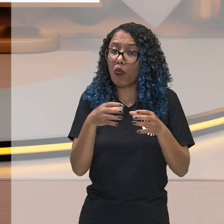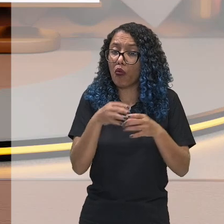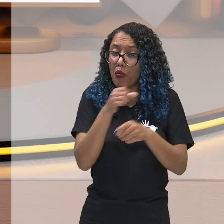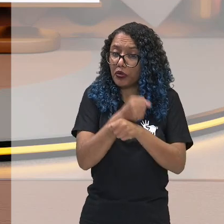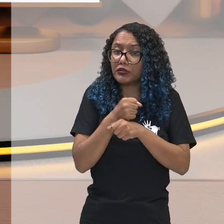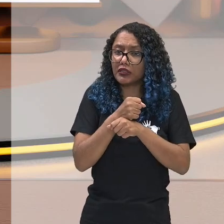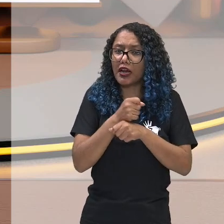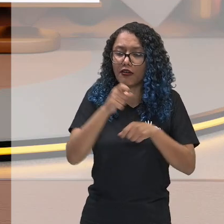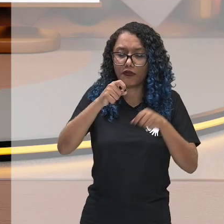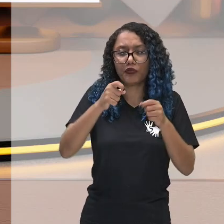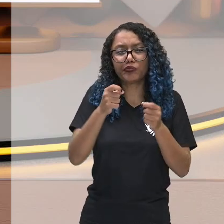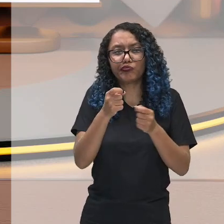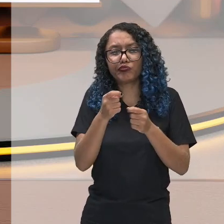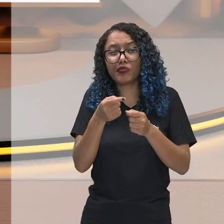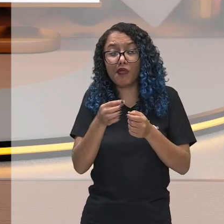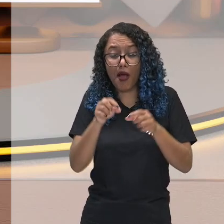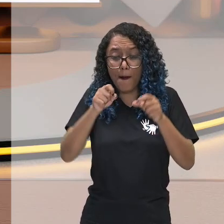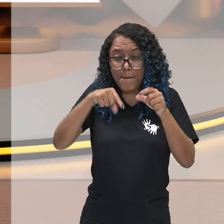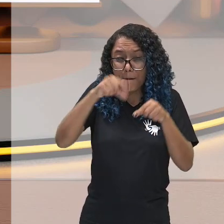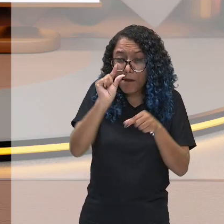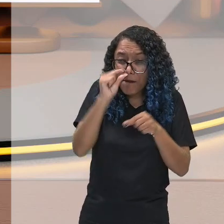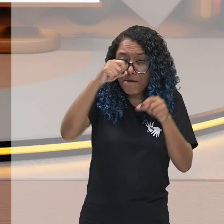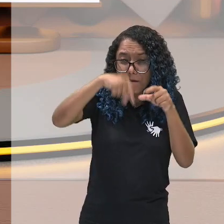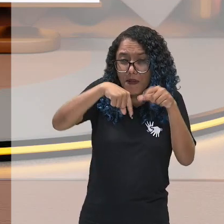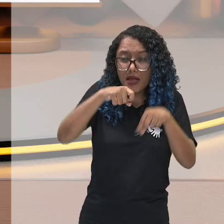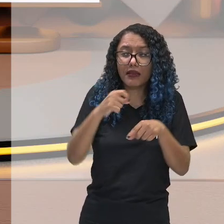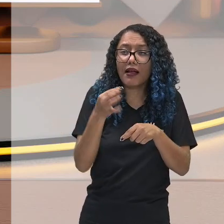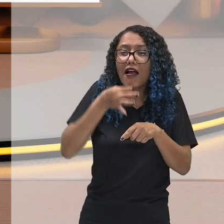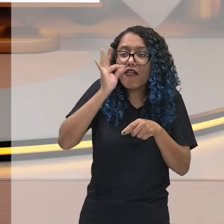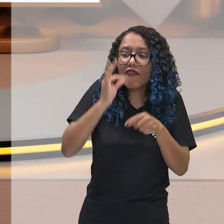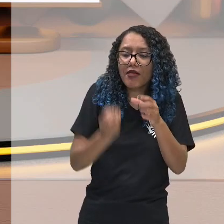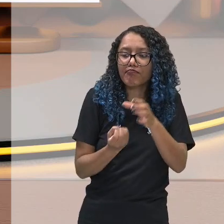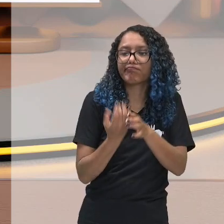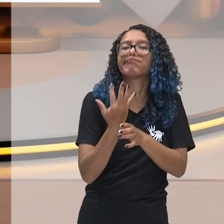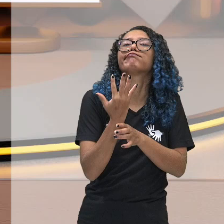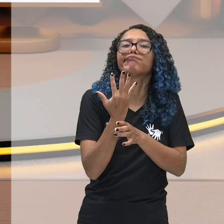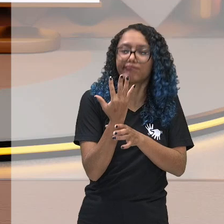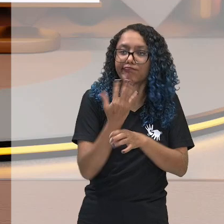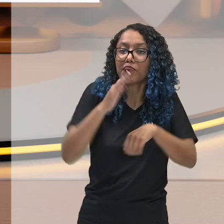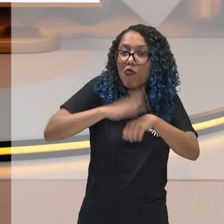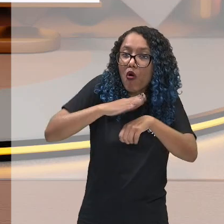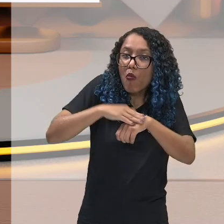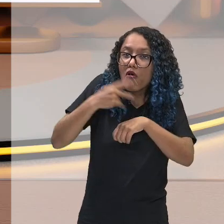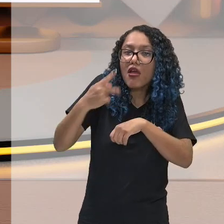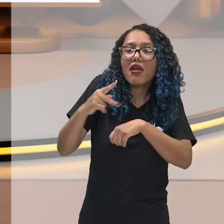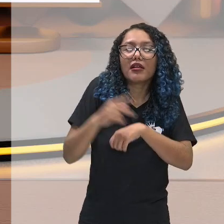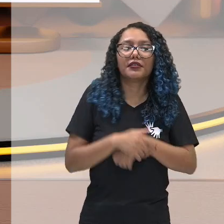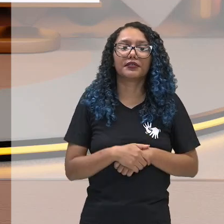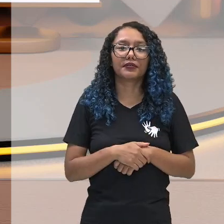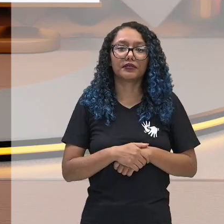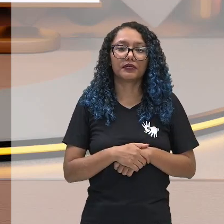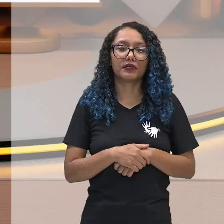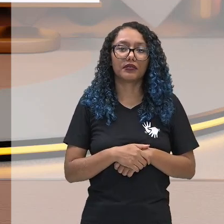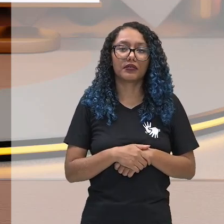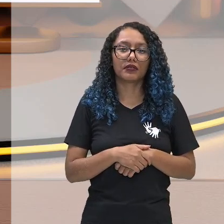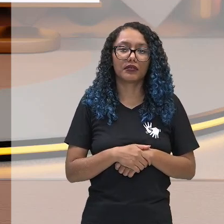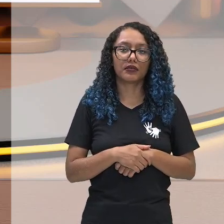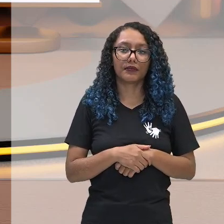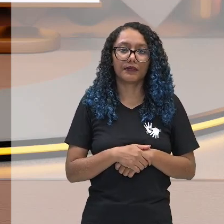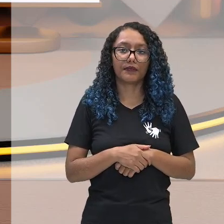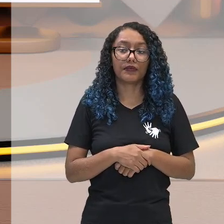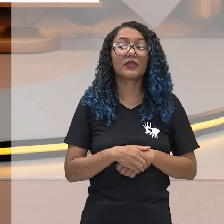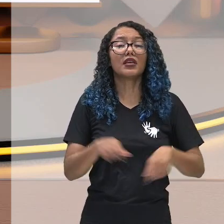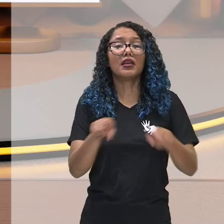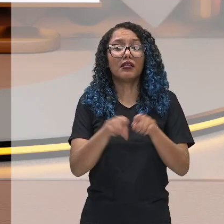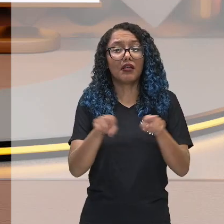Brasil, e posteriormente a gente vê o incentivo do próprio governo da vinda de imigrantes